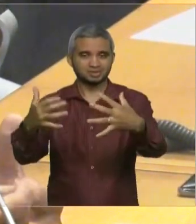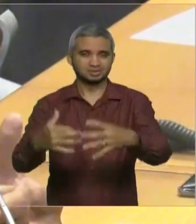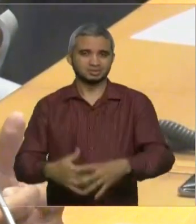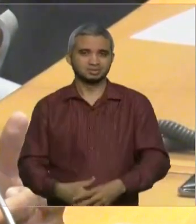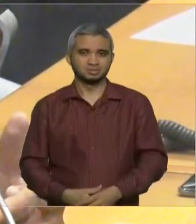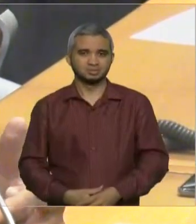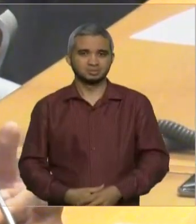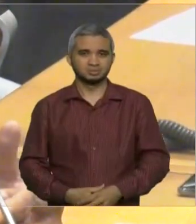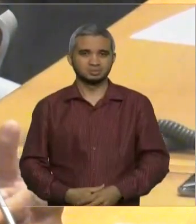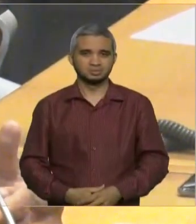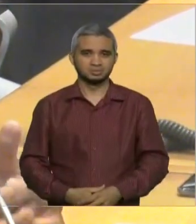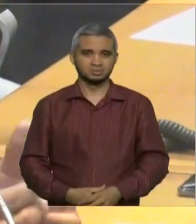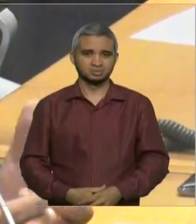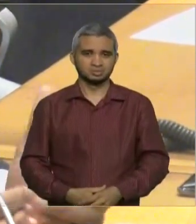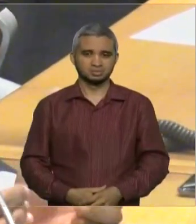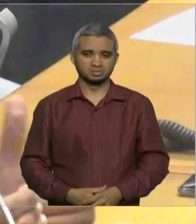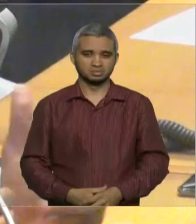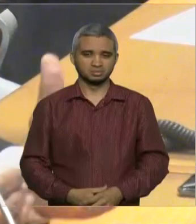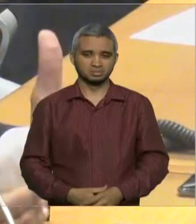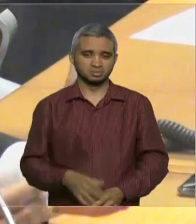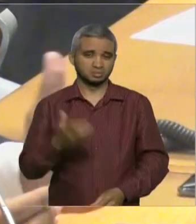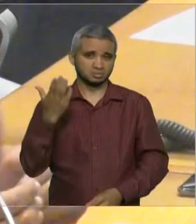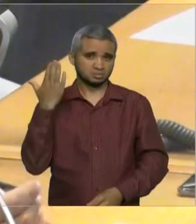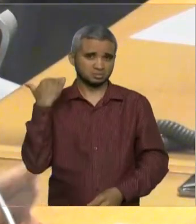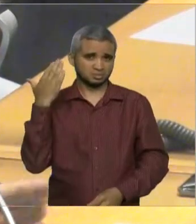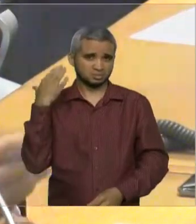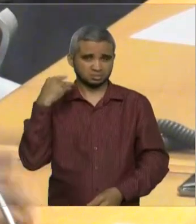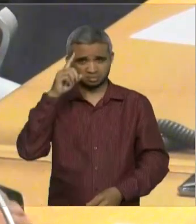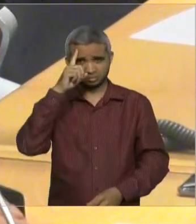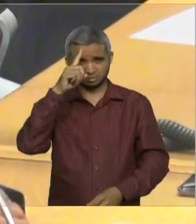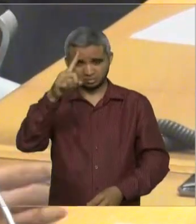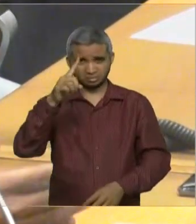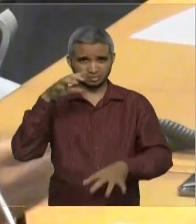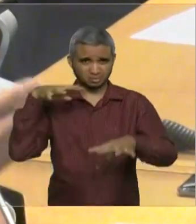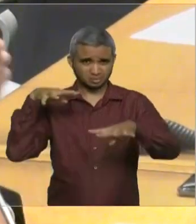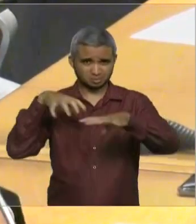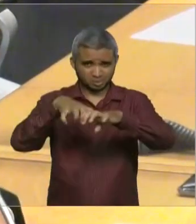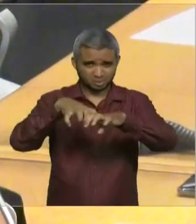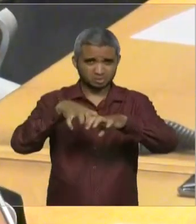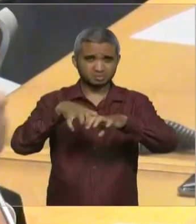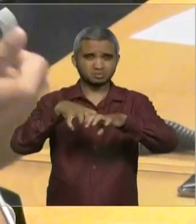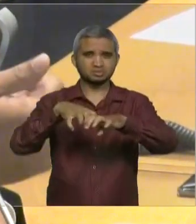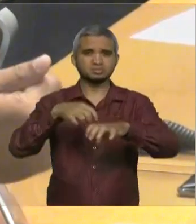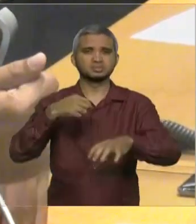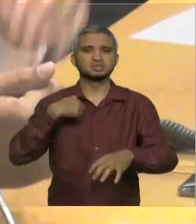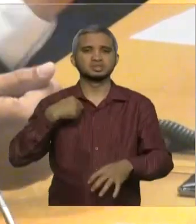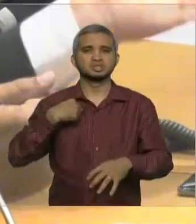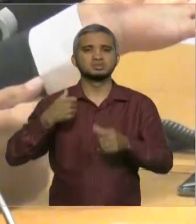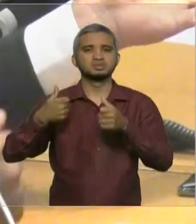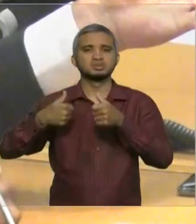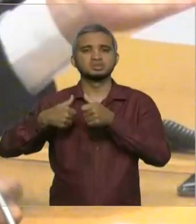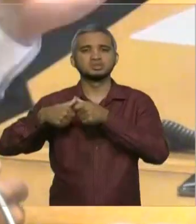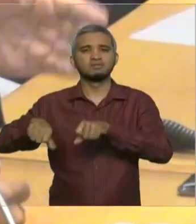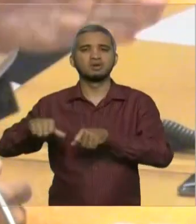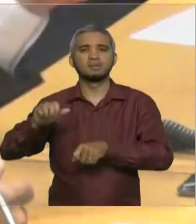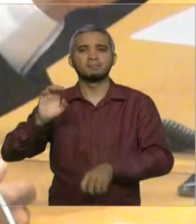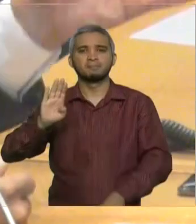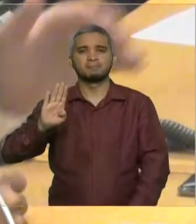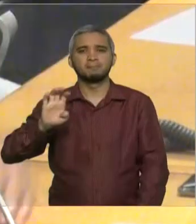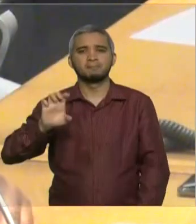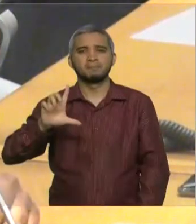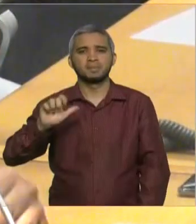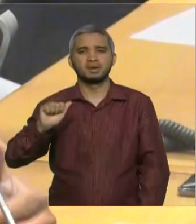acidente, eu também, eu vinha na época, no dia do acidente também, eu vinha de Bela Vista, de um comício, indo para Bacabal, meia hora